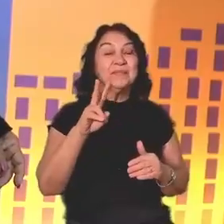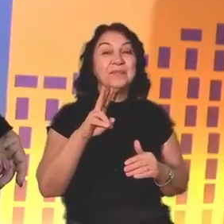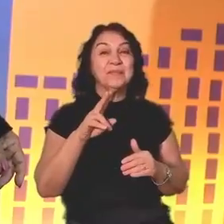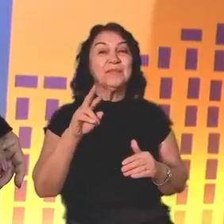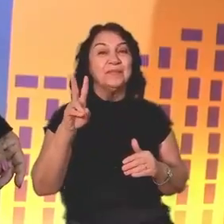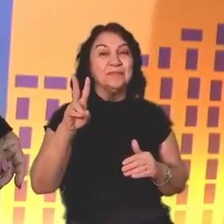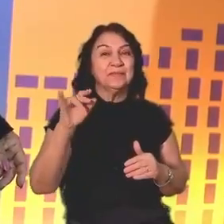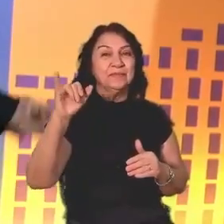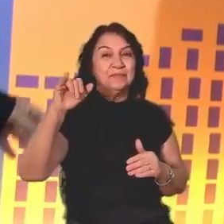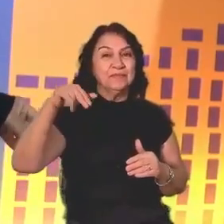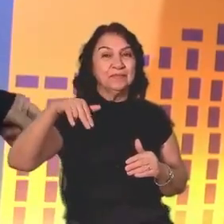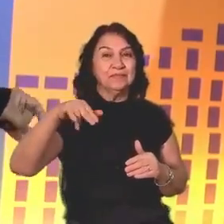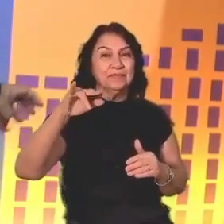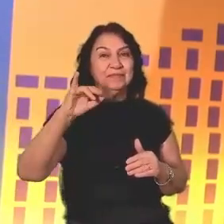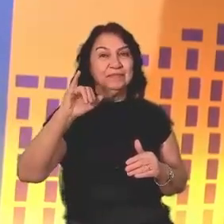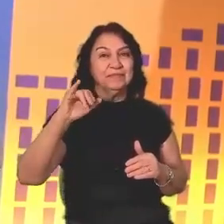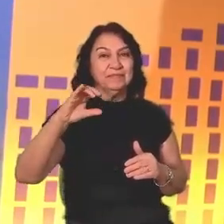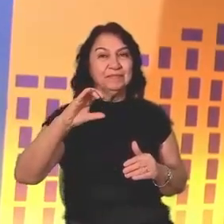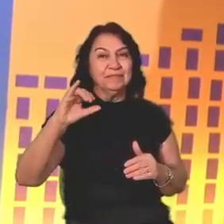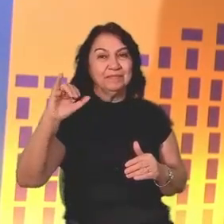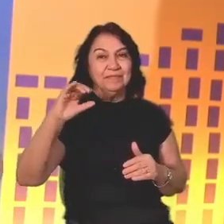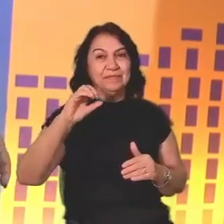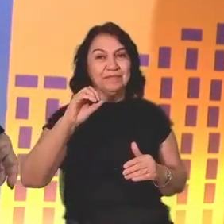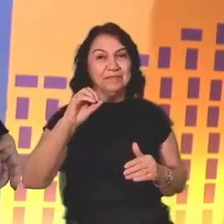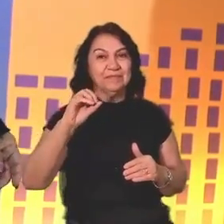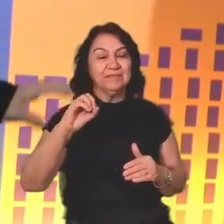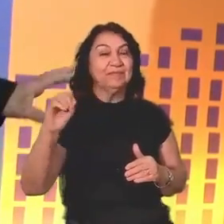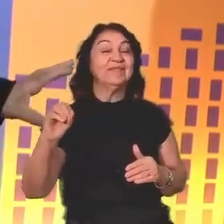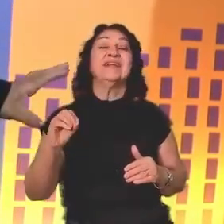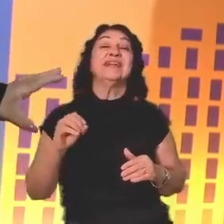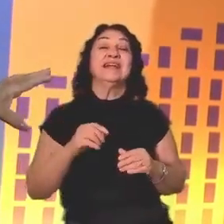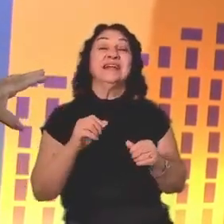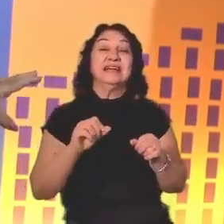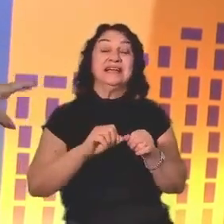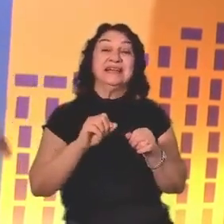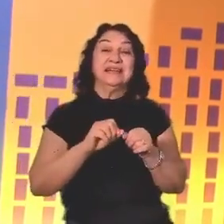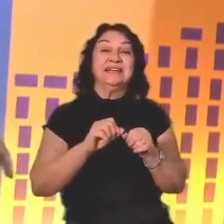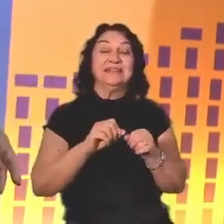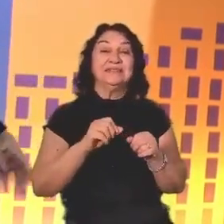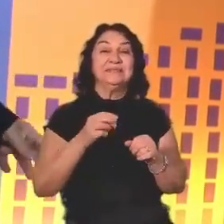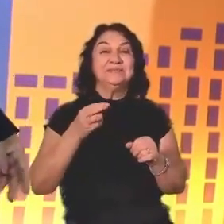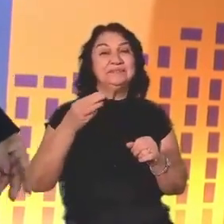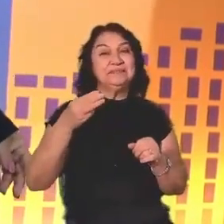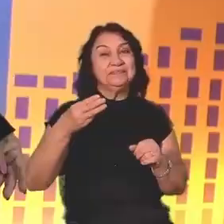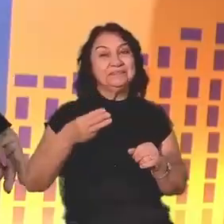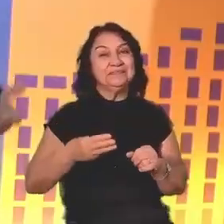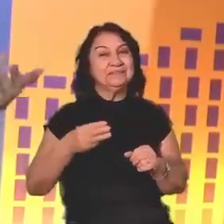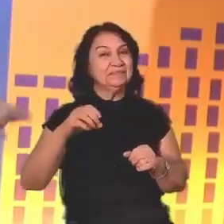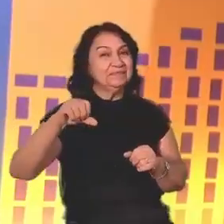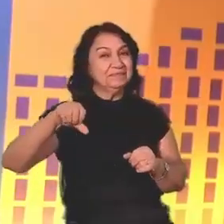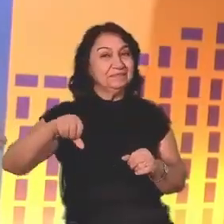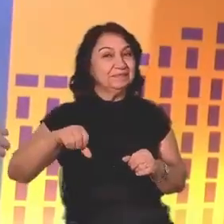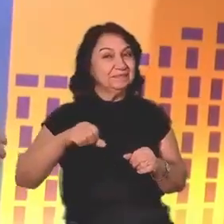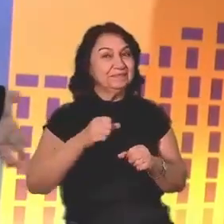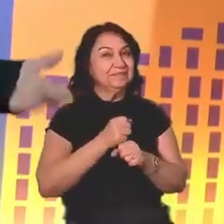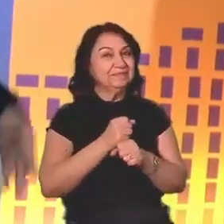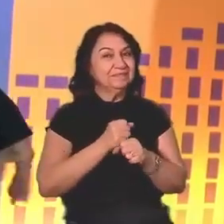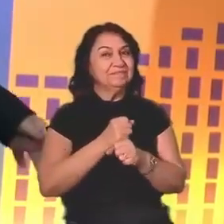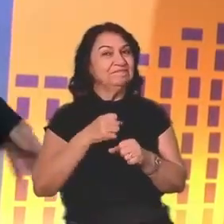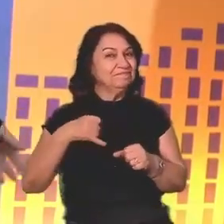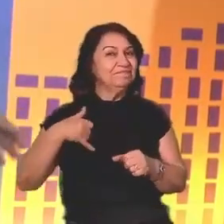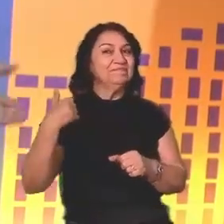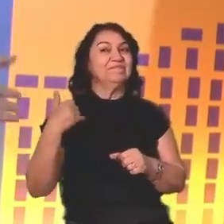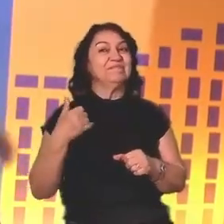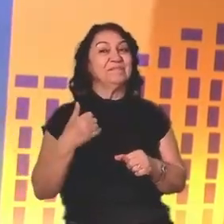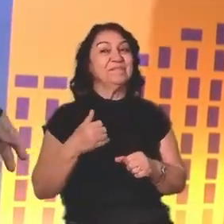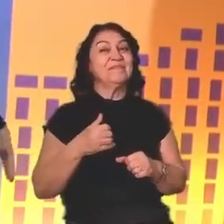Ele, ontem, fez 39 anos, e eu lembro, falo, não, mas o que esse menino já passou? Tem coisa que eu conto para